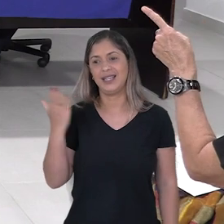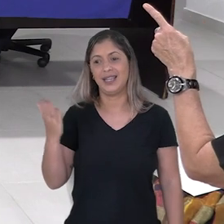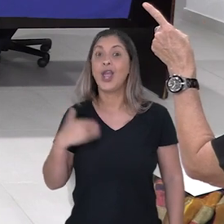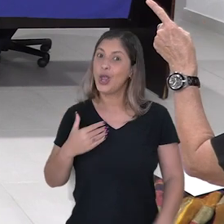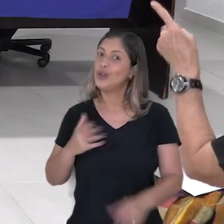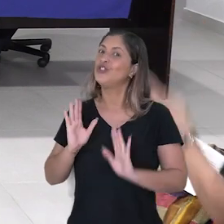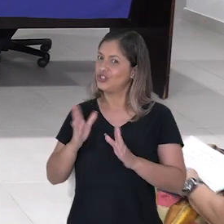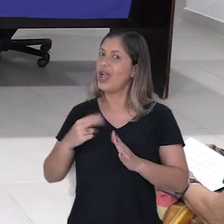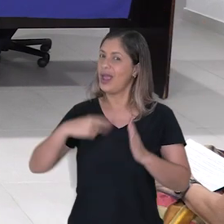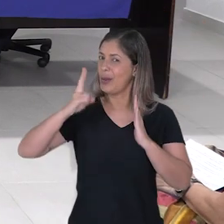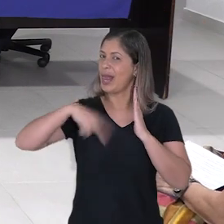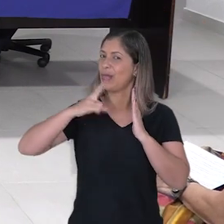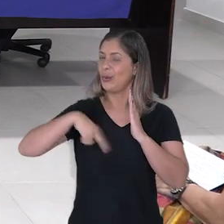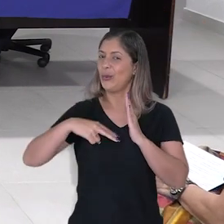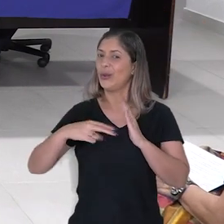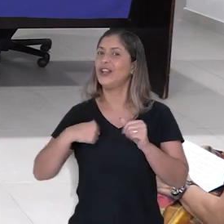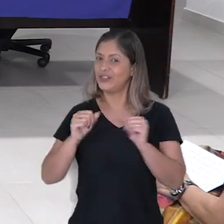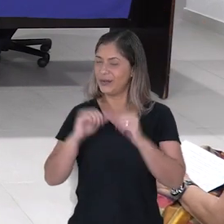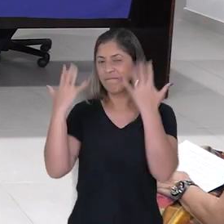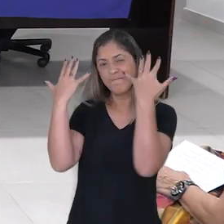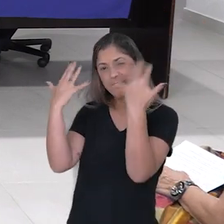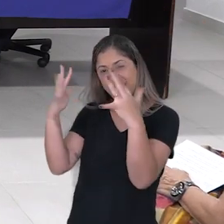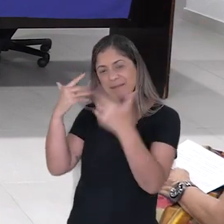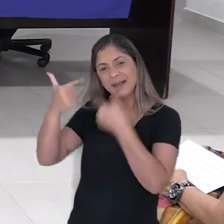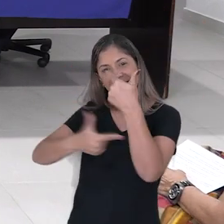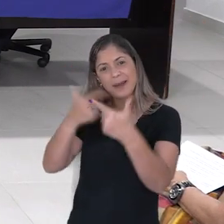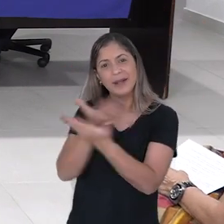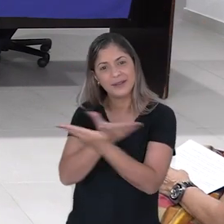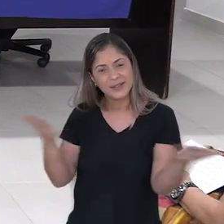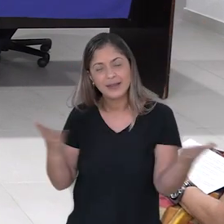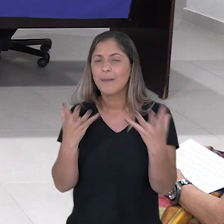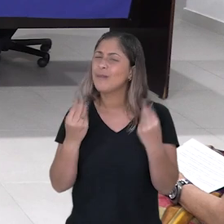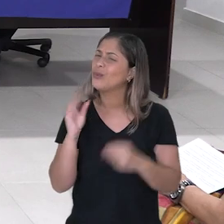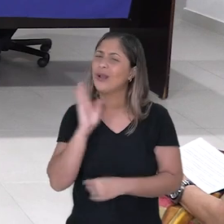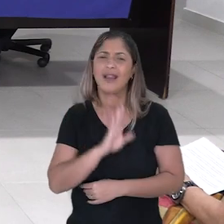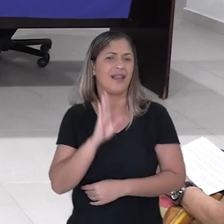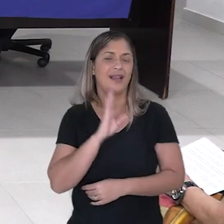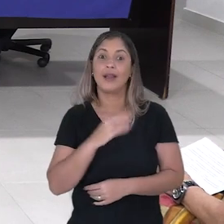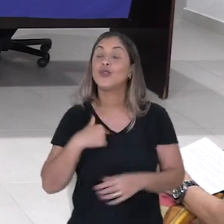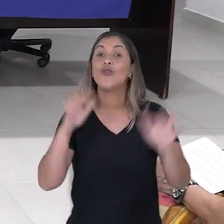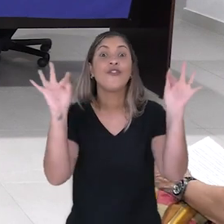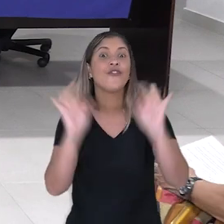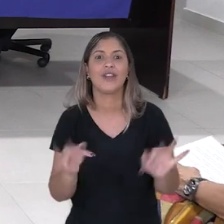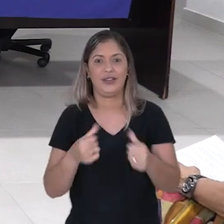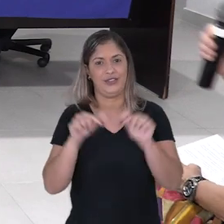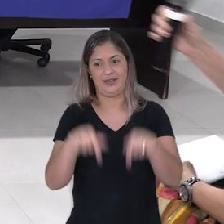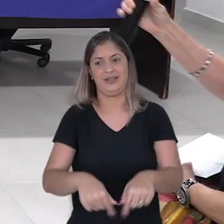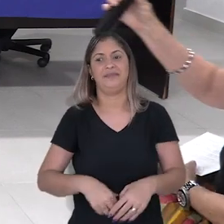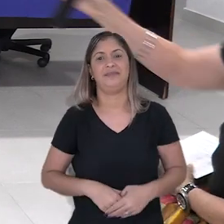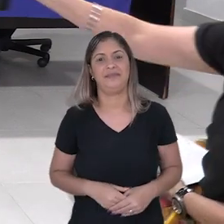que eu já fui ledora lá. Então, parabéns pelo trabalho de vocês, muito legal. Estou muito feliz de estar aqui,